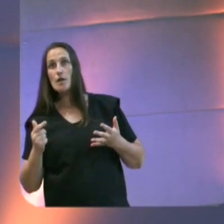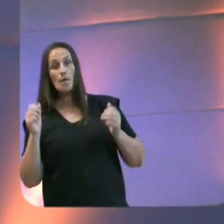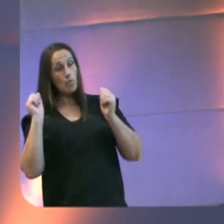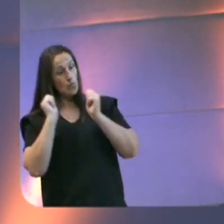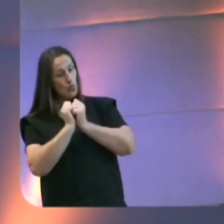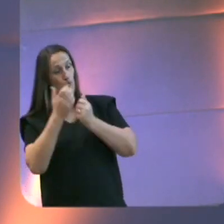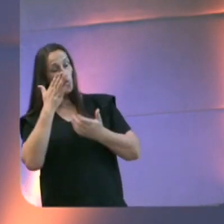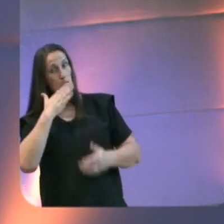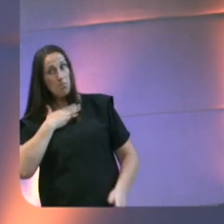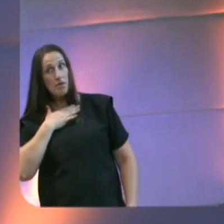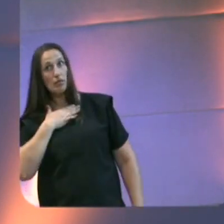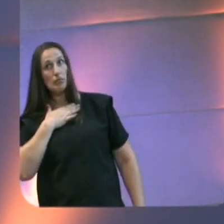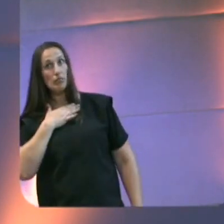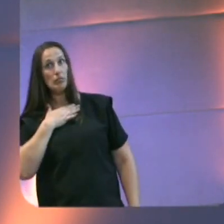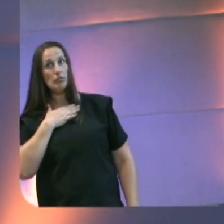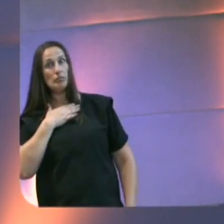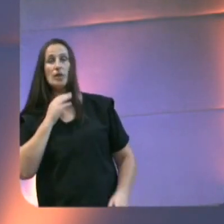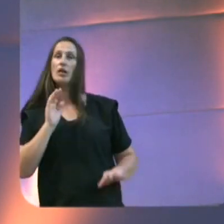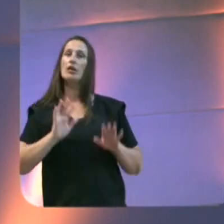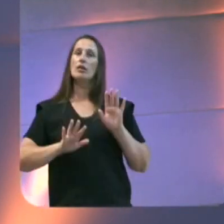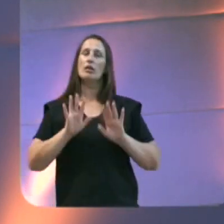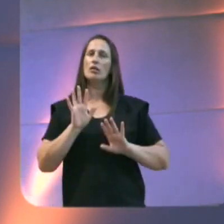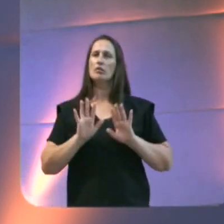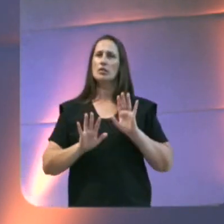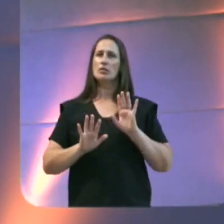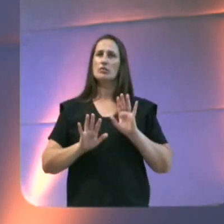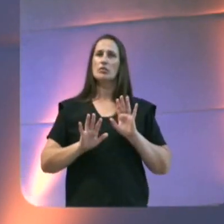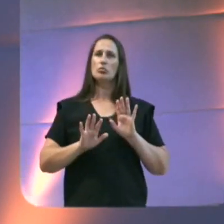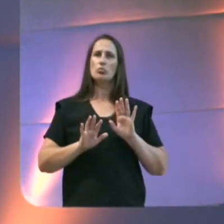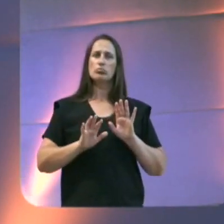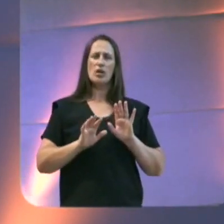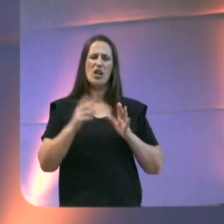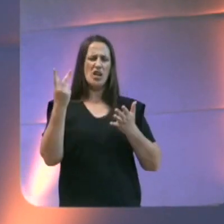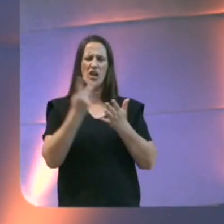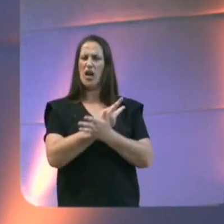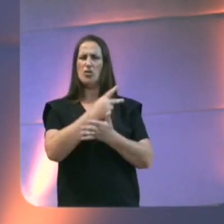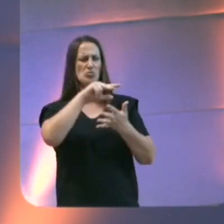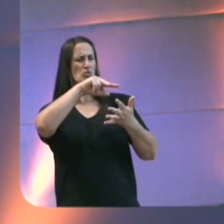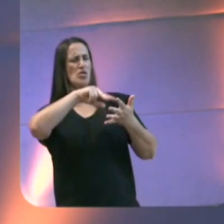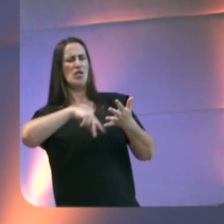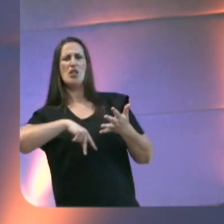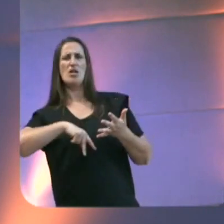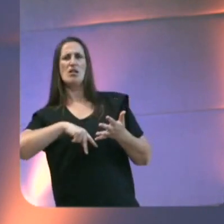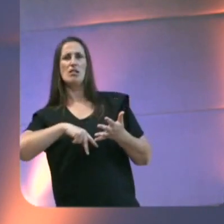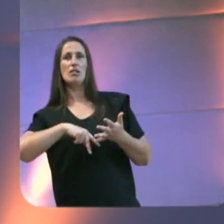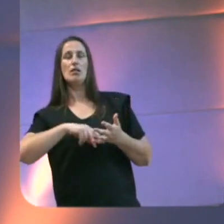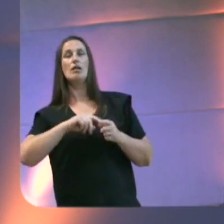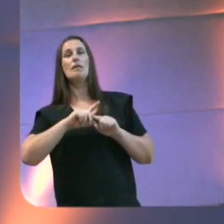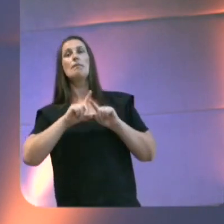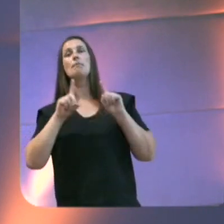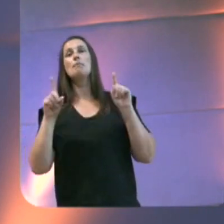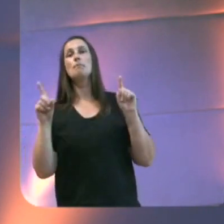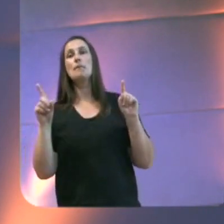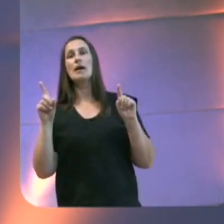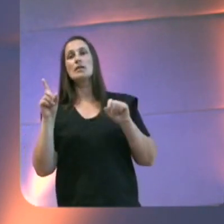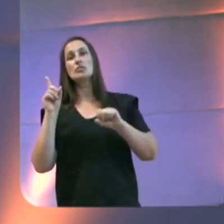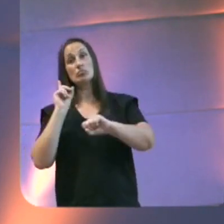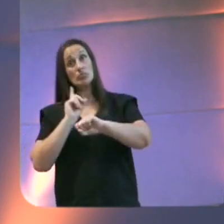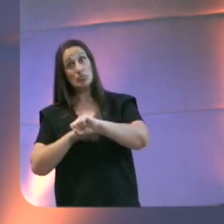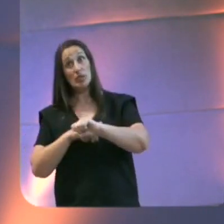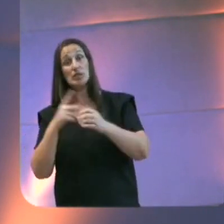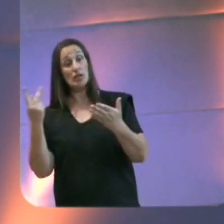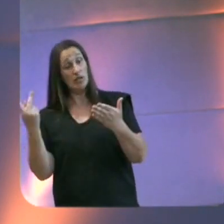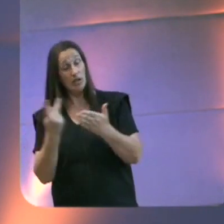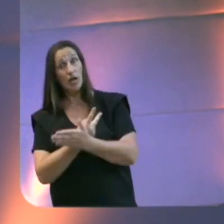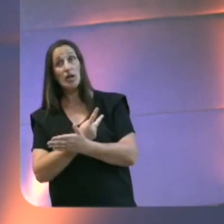E às vezes é isso. Não tem nada de errado em ler um livro, mas naquele momento era errado para